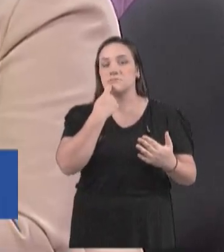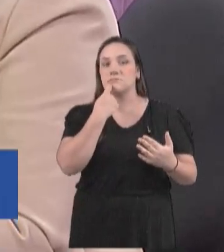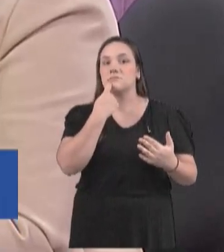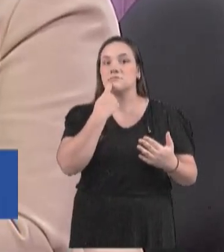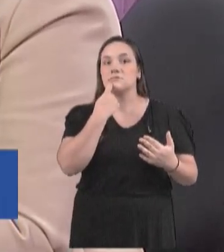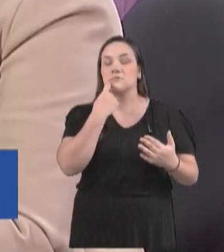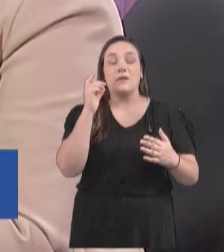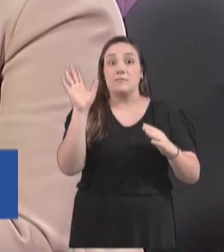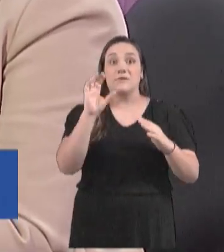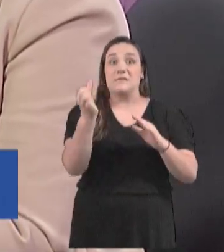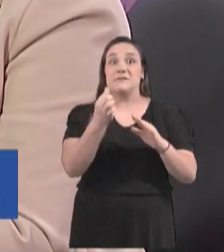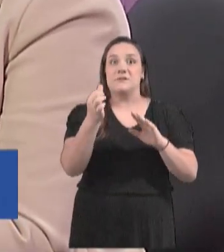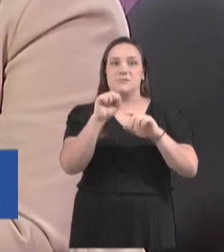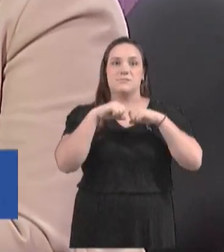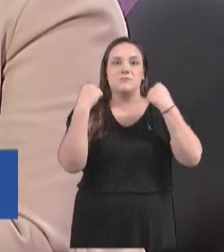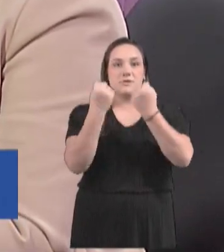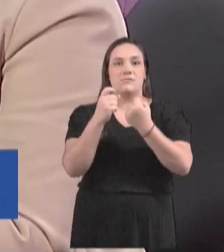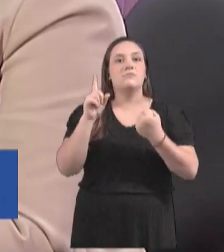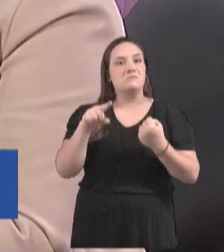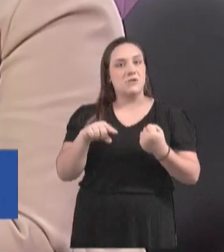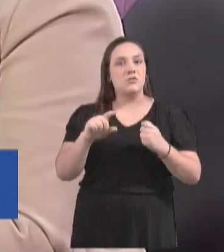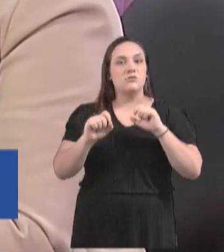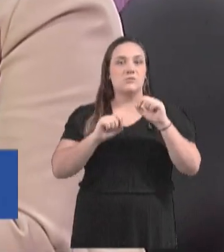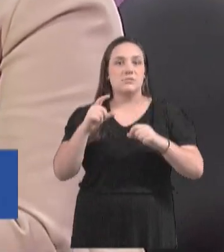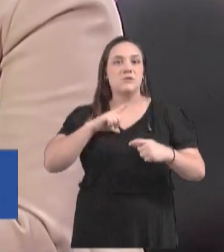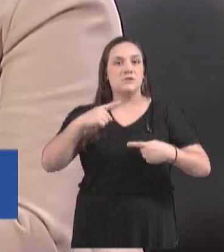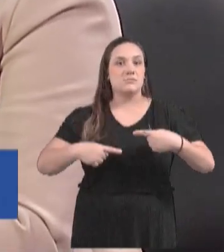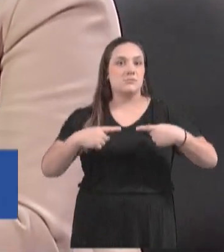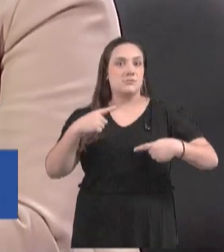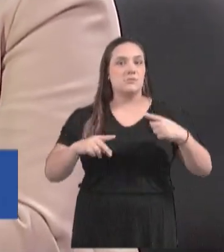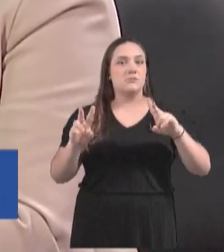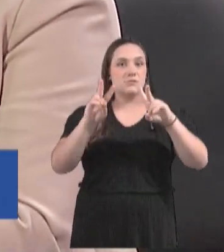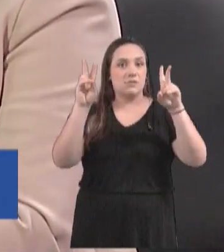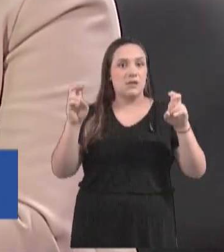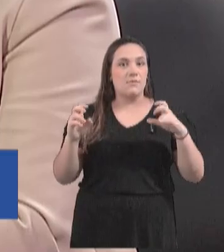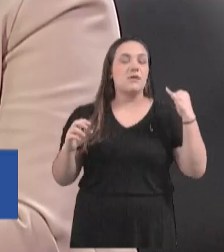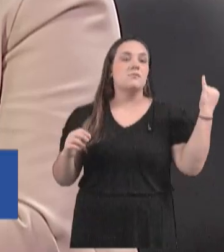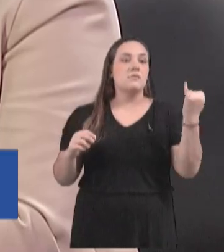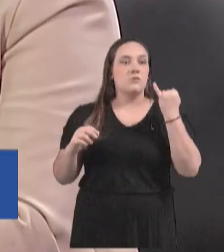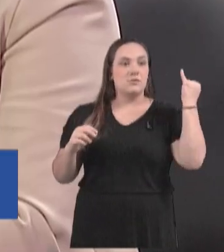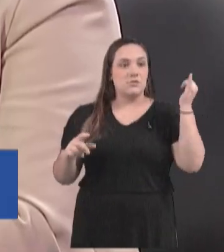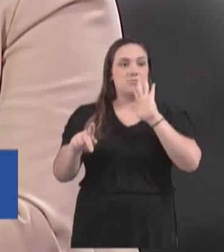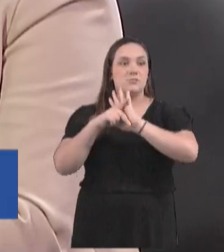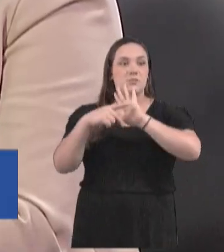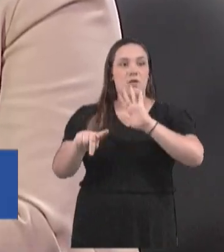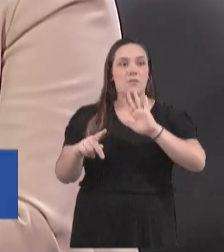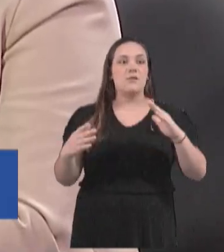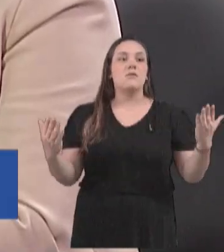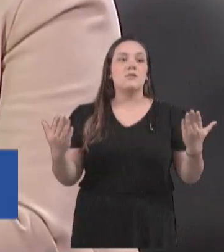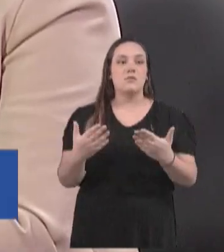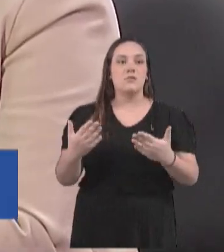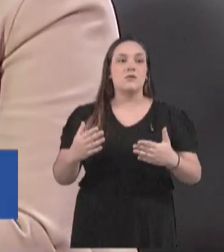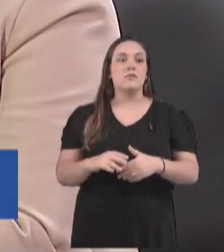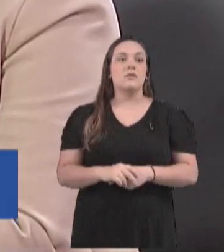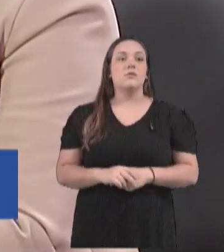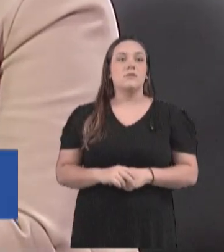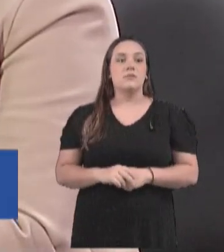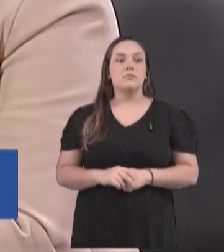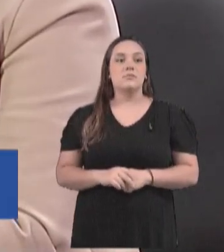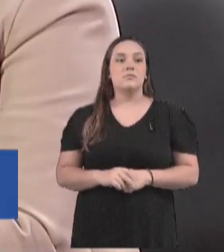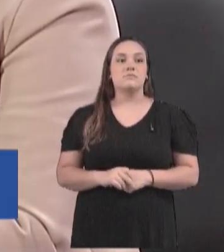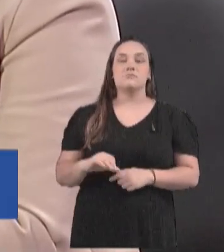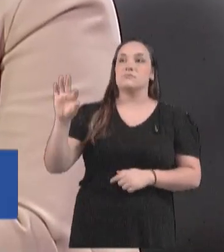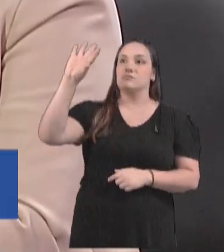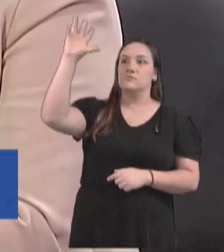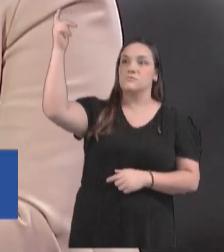vocês disseram, ela promete, porque ela discute temas extremamente atuais, que se relacionam com as mudanças